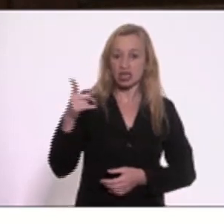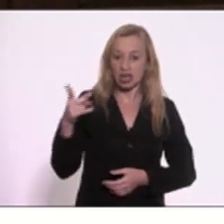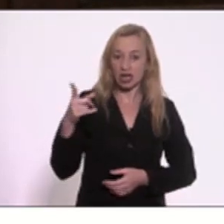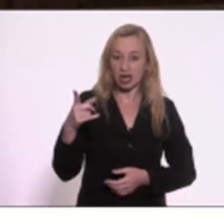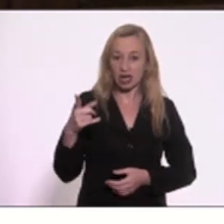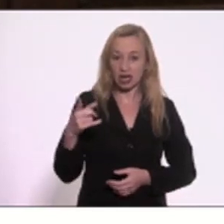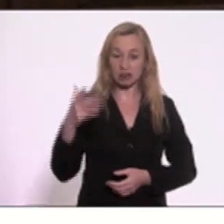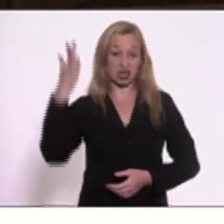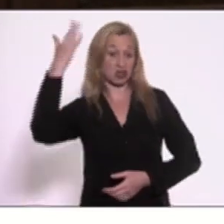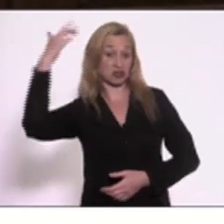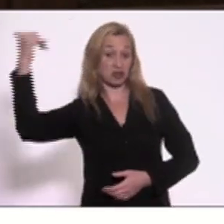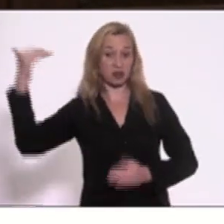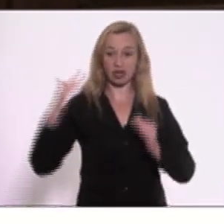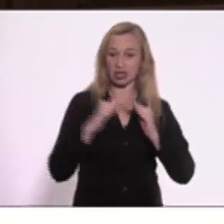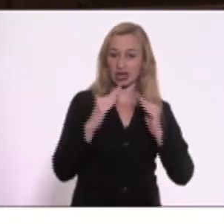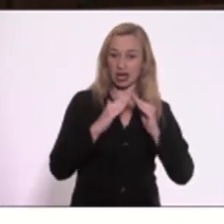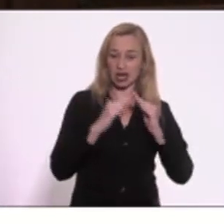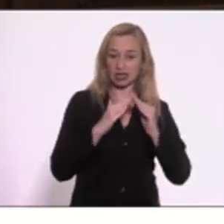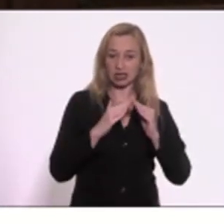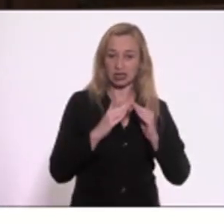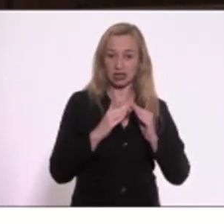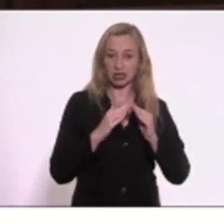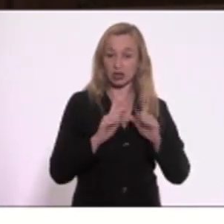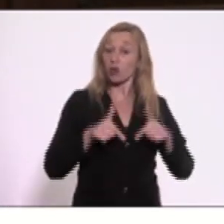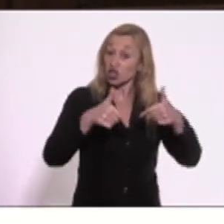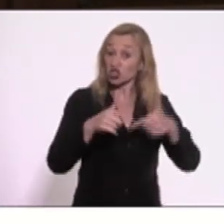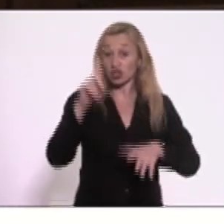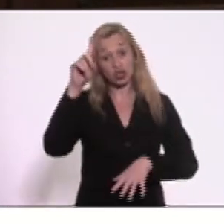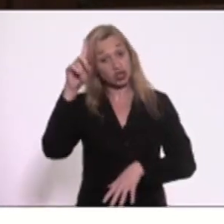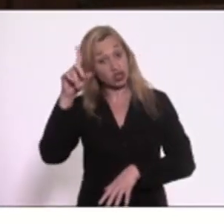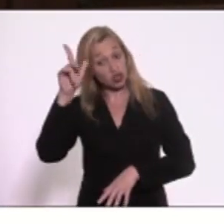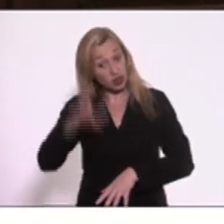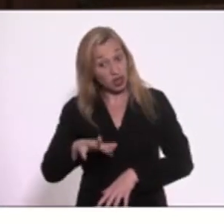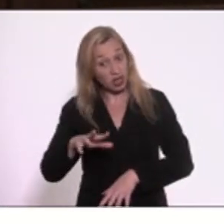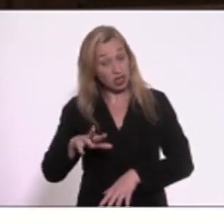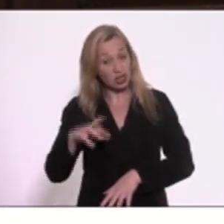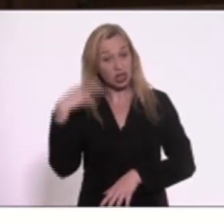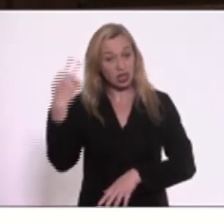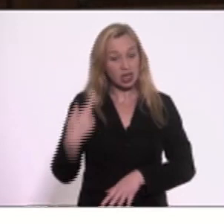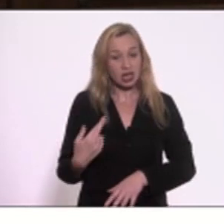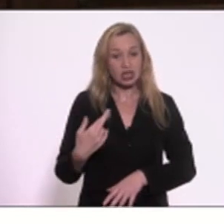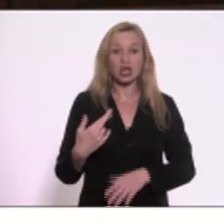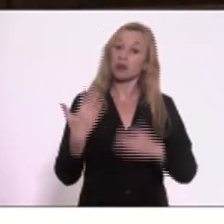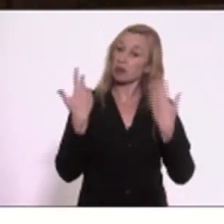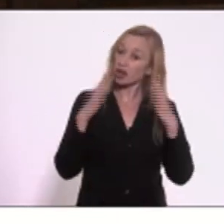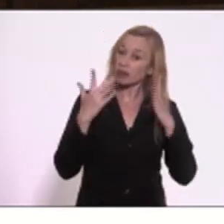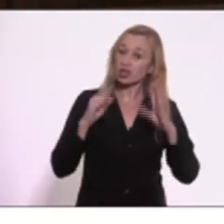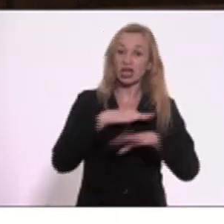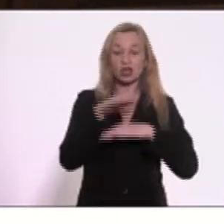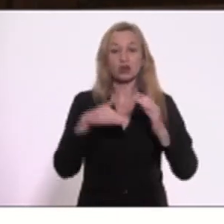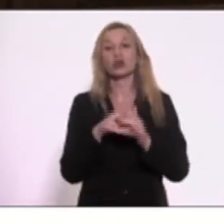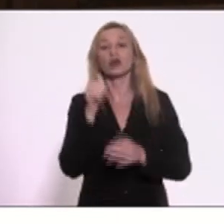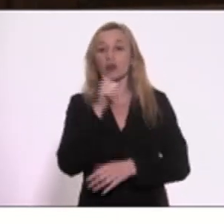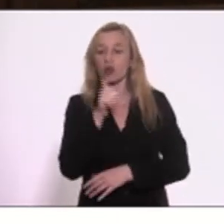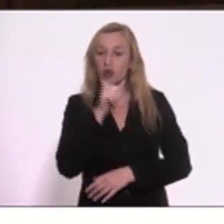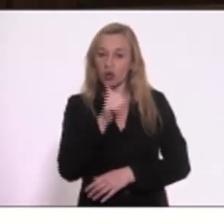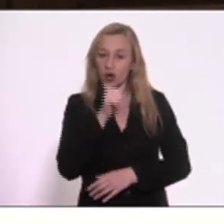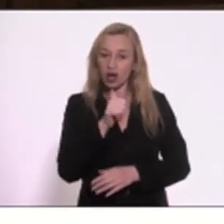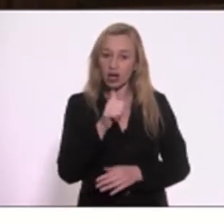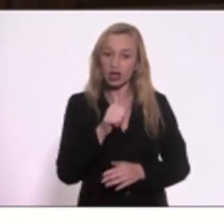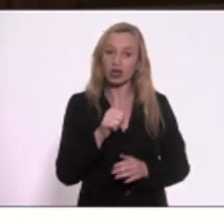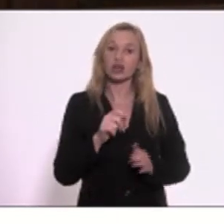mais popularidade aqui na casa. Então, tem uma leitura diferente, Renata. E saúdo toda a bancada feminina, que, aliás, se ampliou em relação à